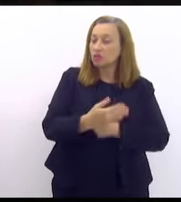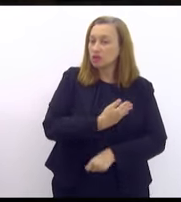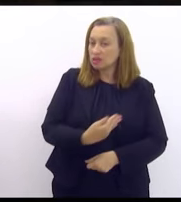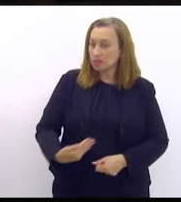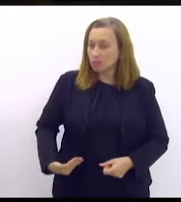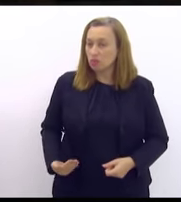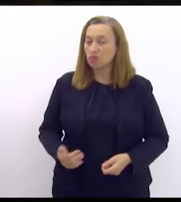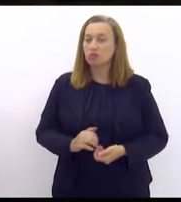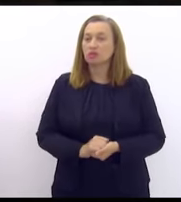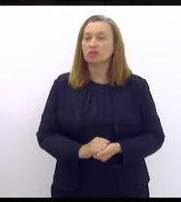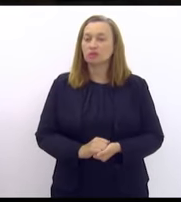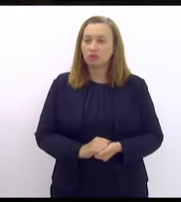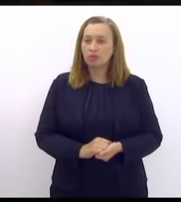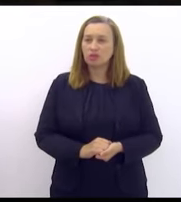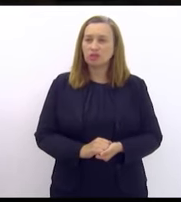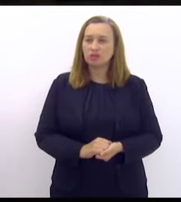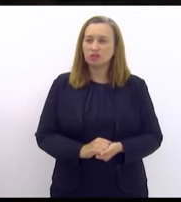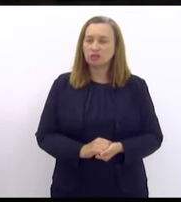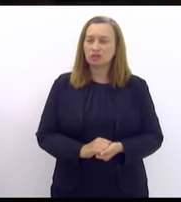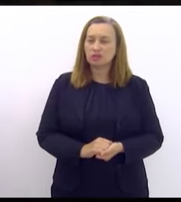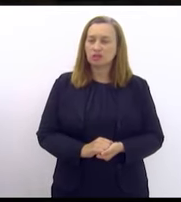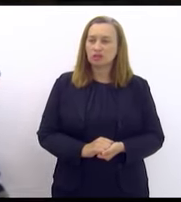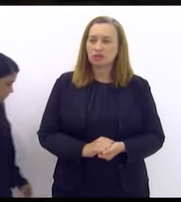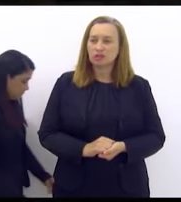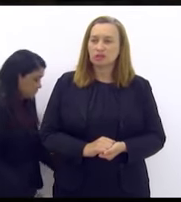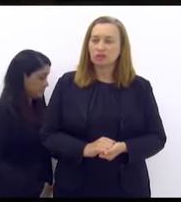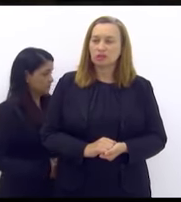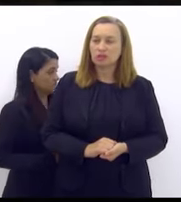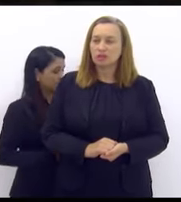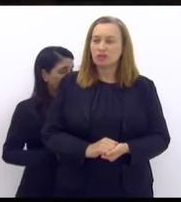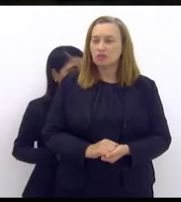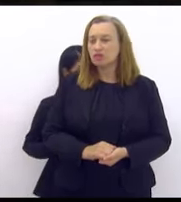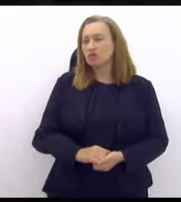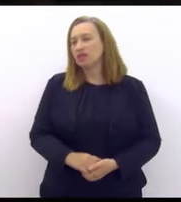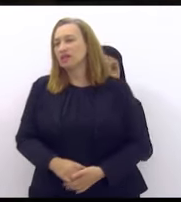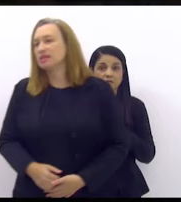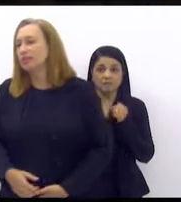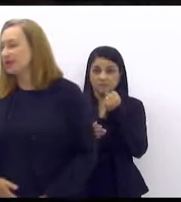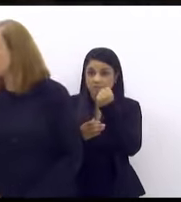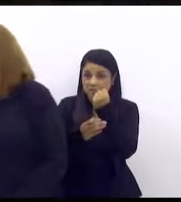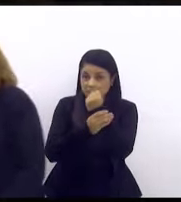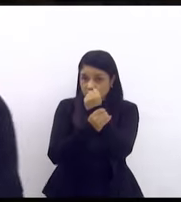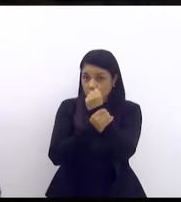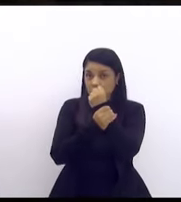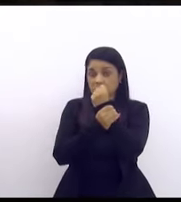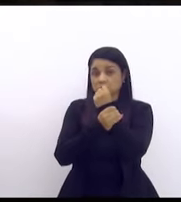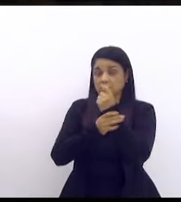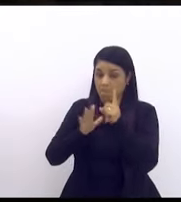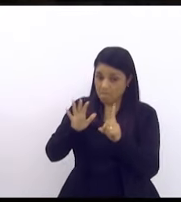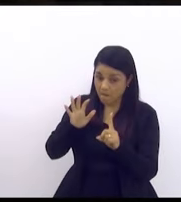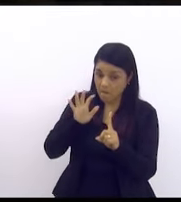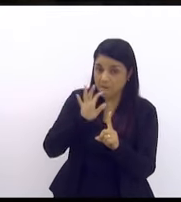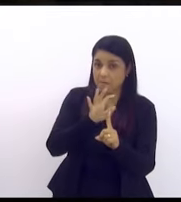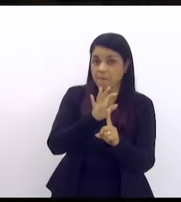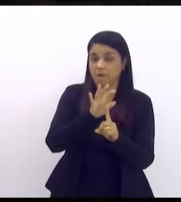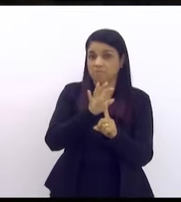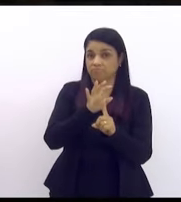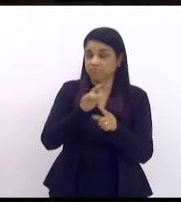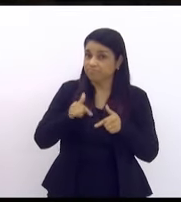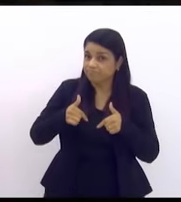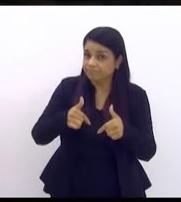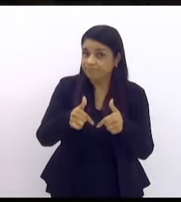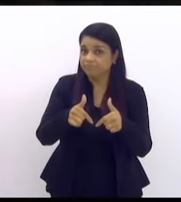pública funcionar exatamente nessa pressão, nós poderemos garantir uma